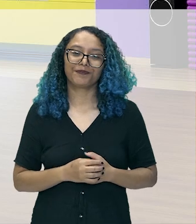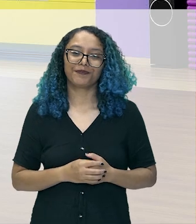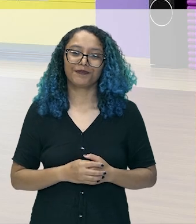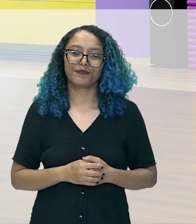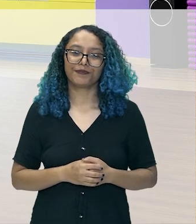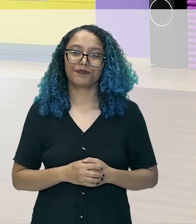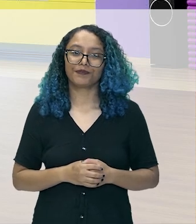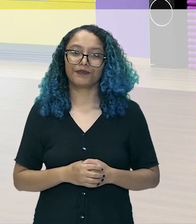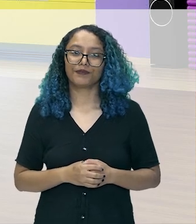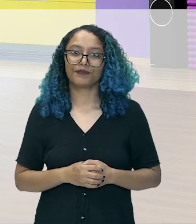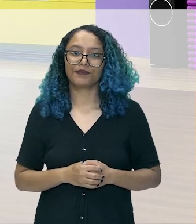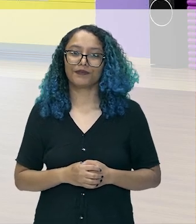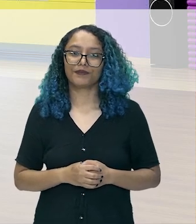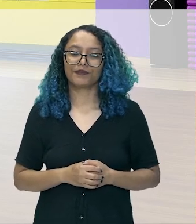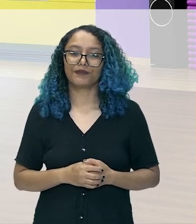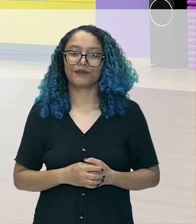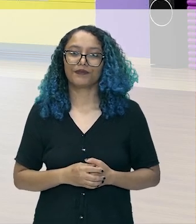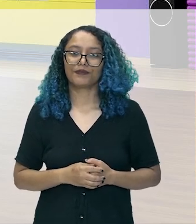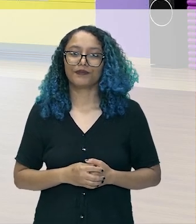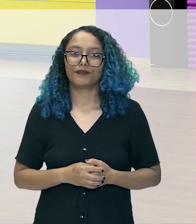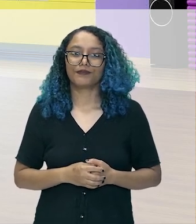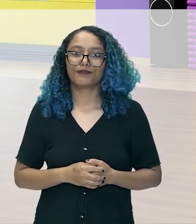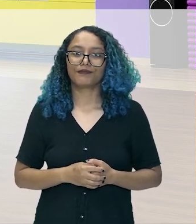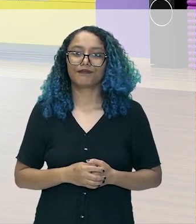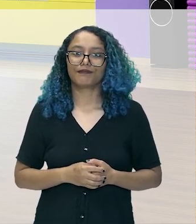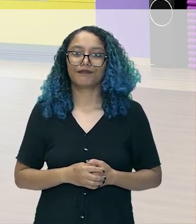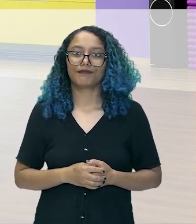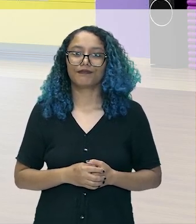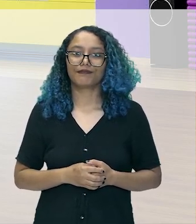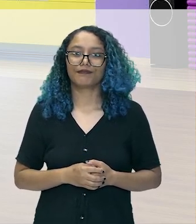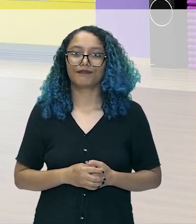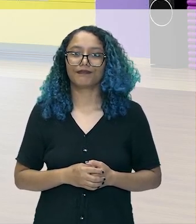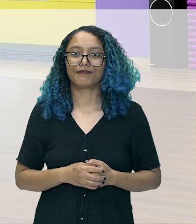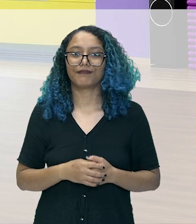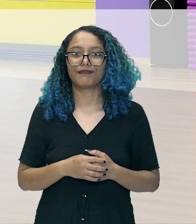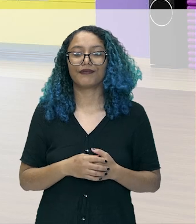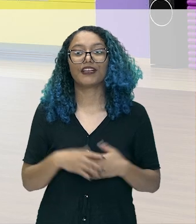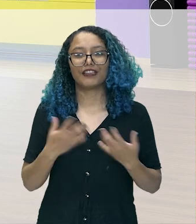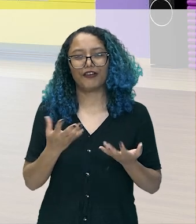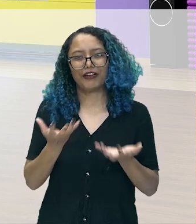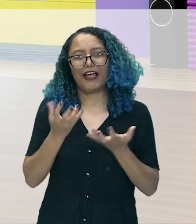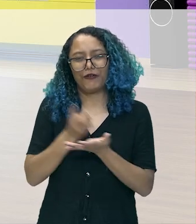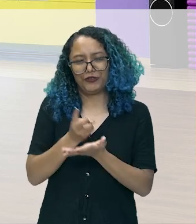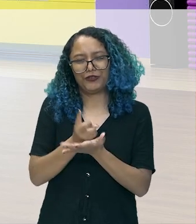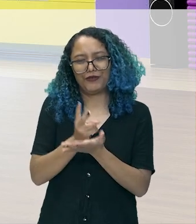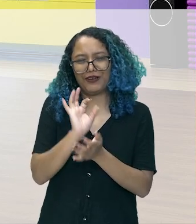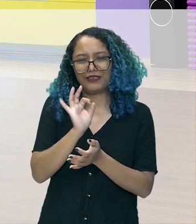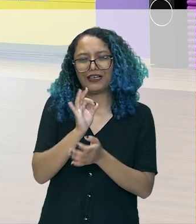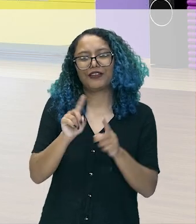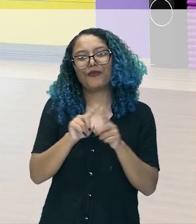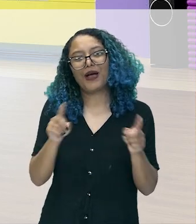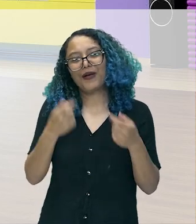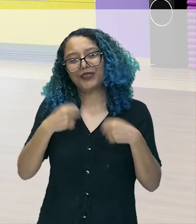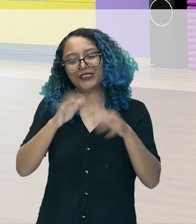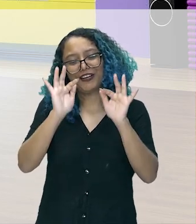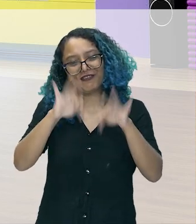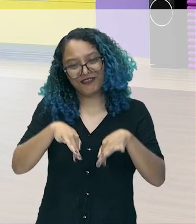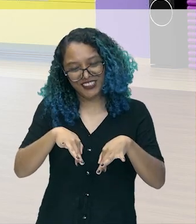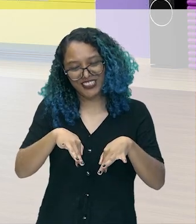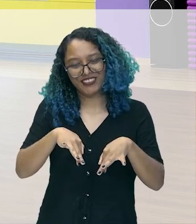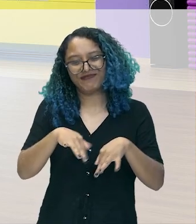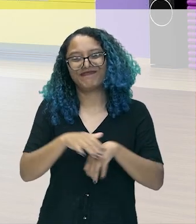calma. Professora, aqui a respiração já foi. É isso mesmo. Levanta os braços lá no